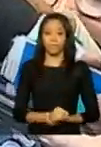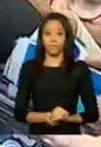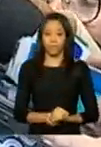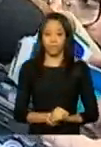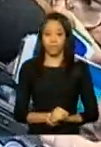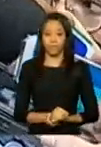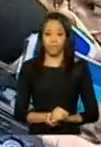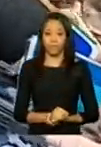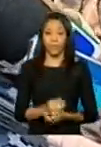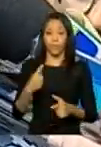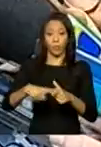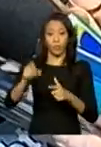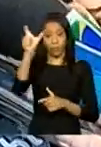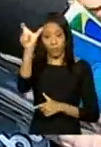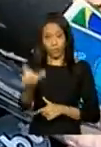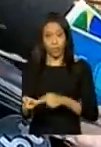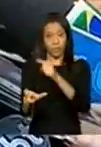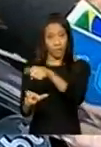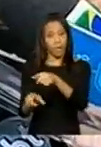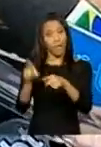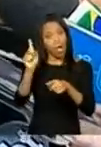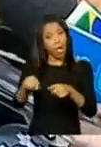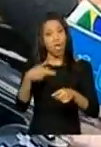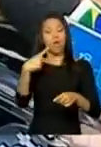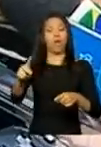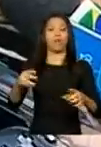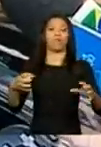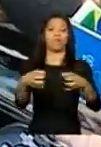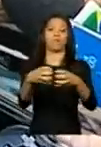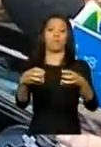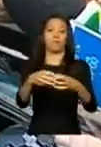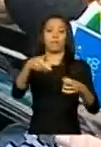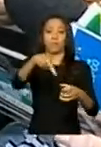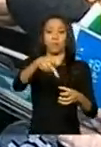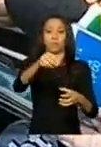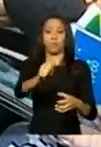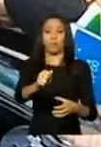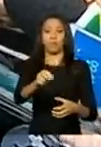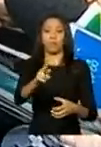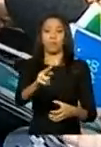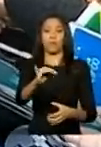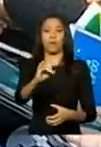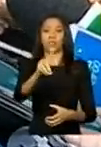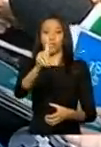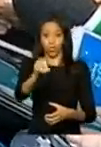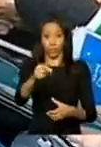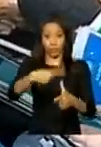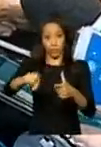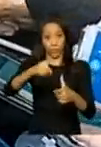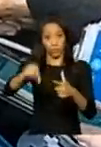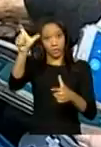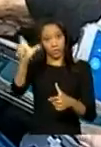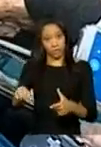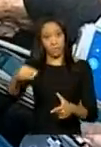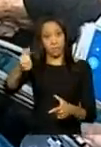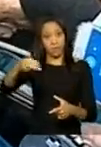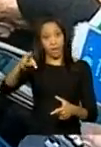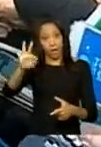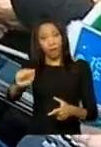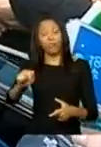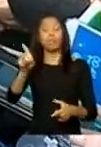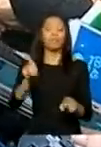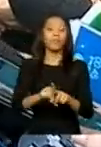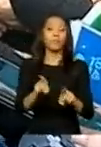O problema dela é com o partido dela, que é o meu também, é com a presidenta da República, é com o